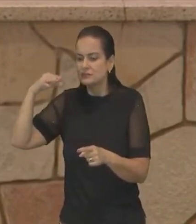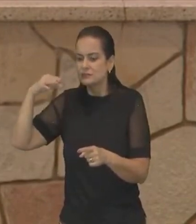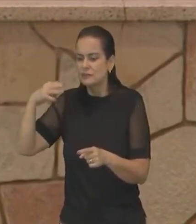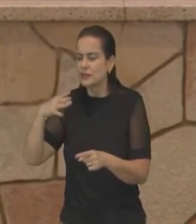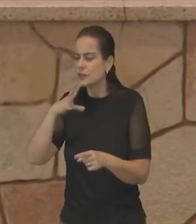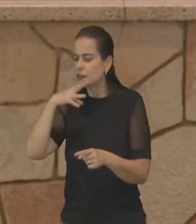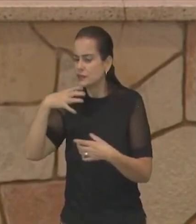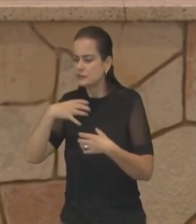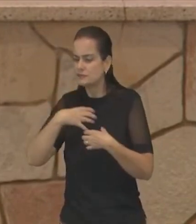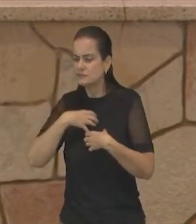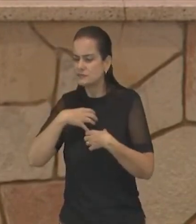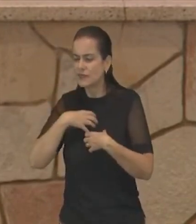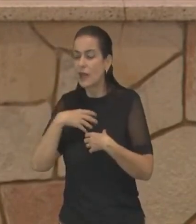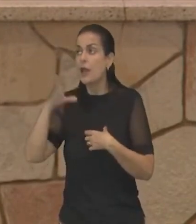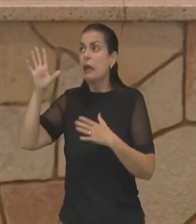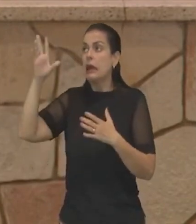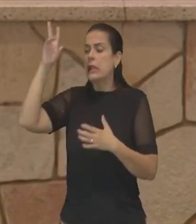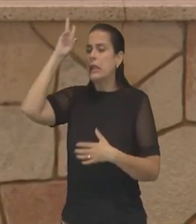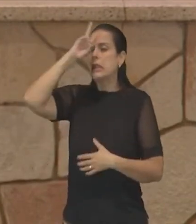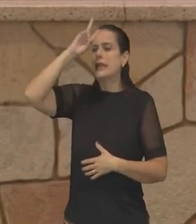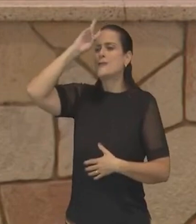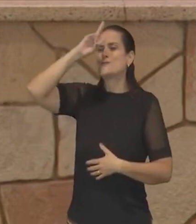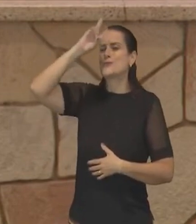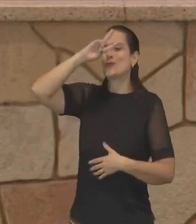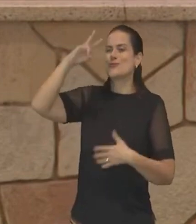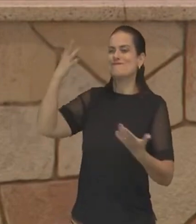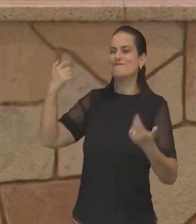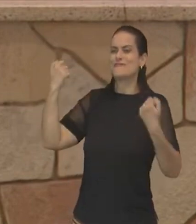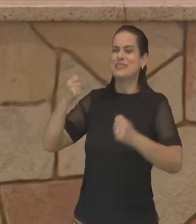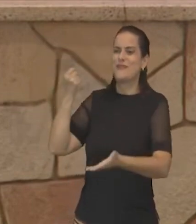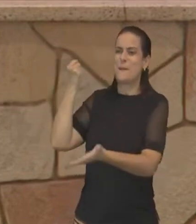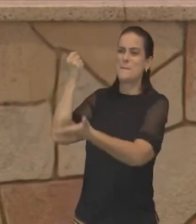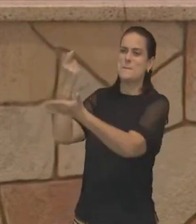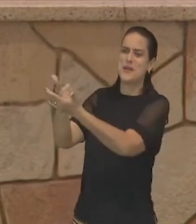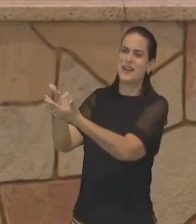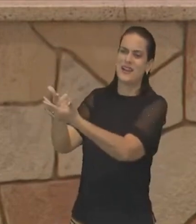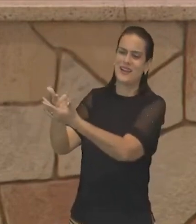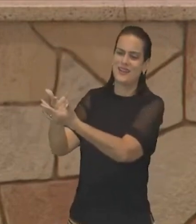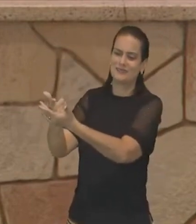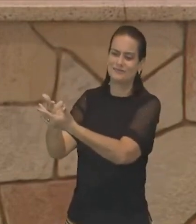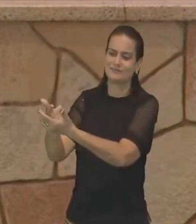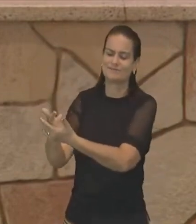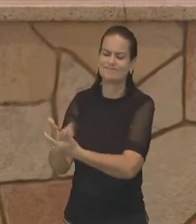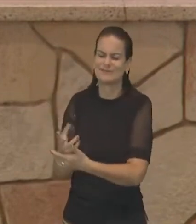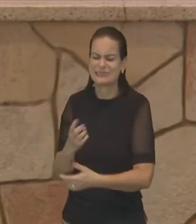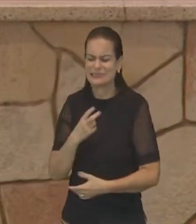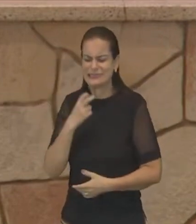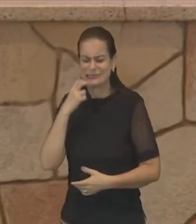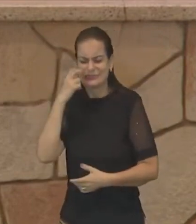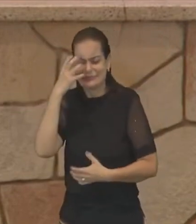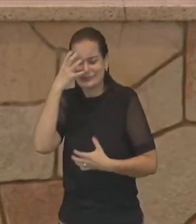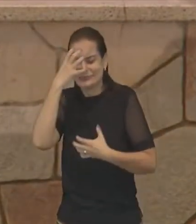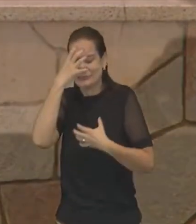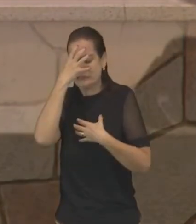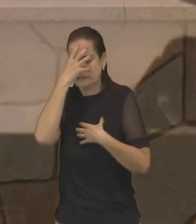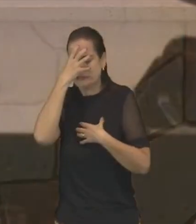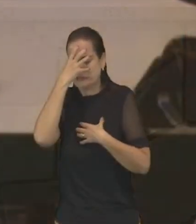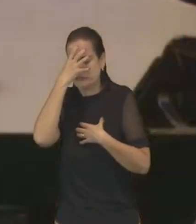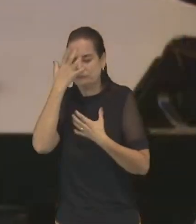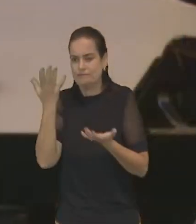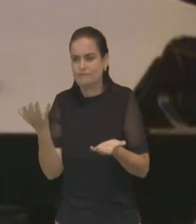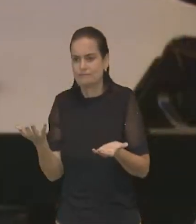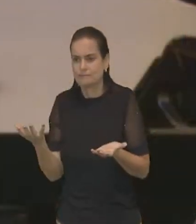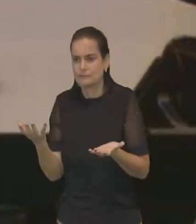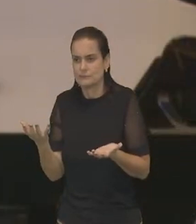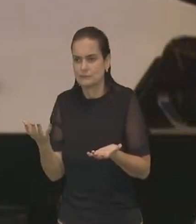Sentindo aquele cheiro, o homem lembrou-se da dívida que ele tinha com aquela padaria e disse assim: que vergonha, rapaz,